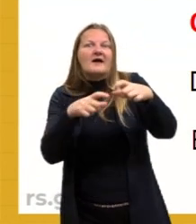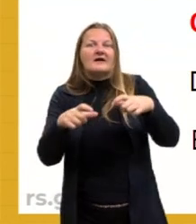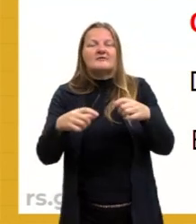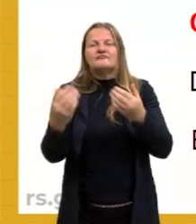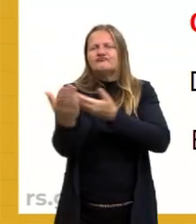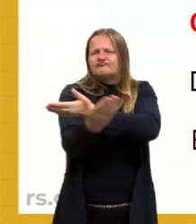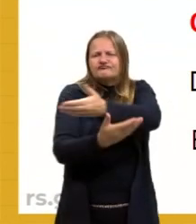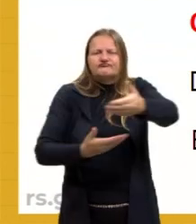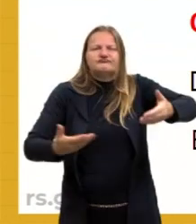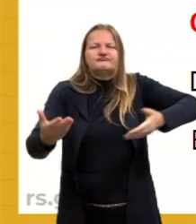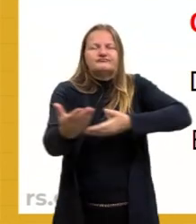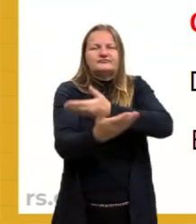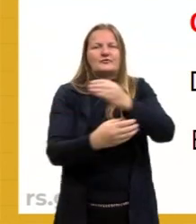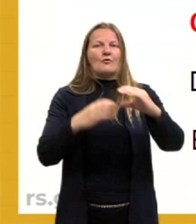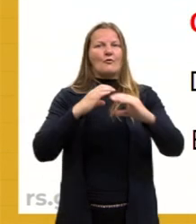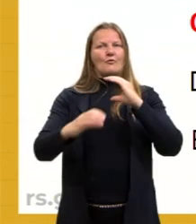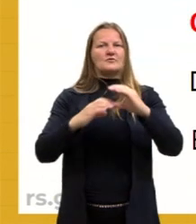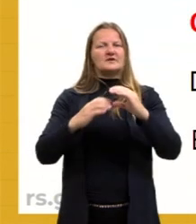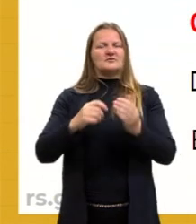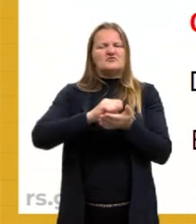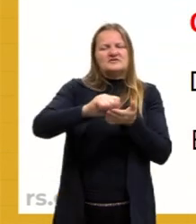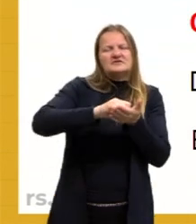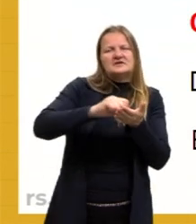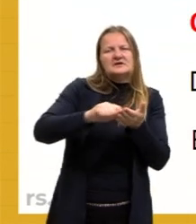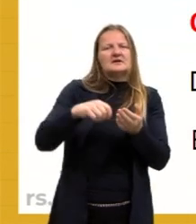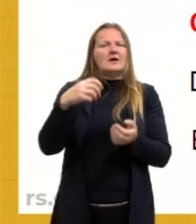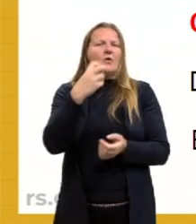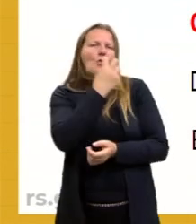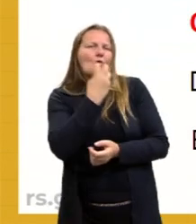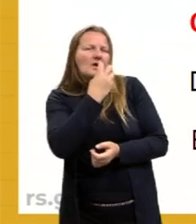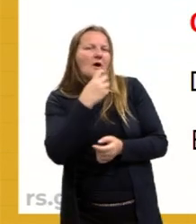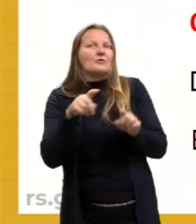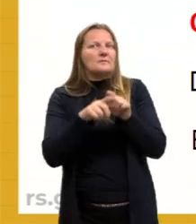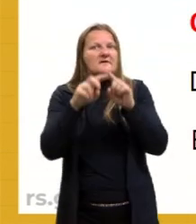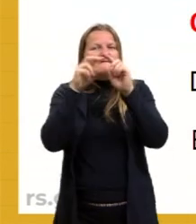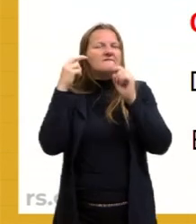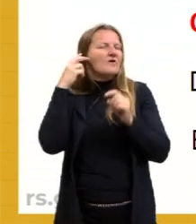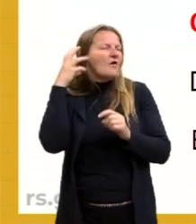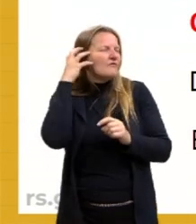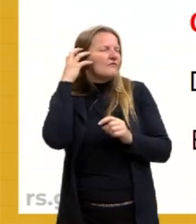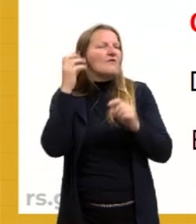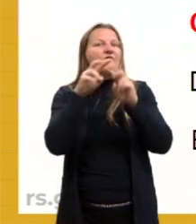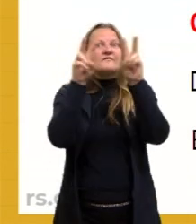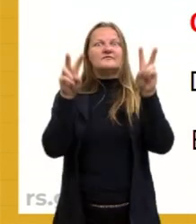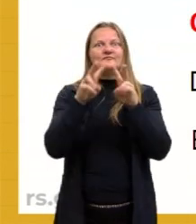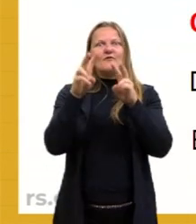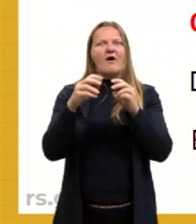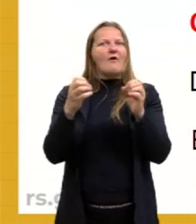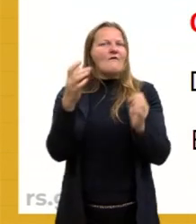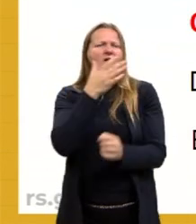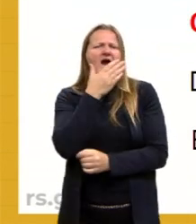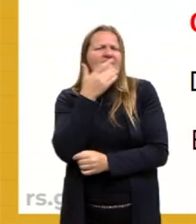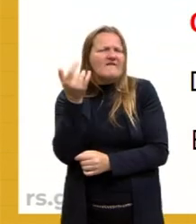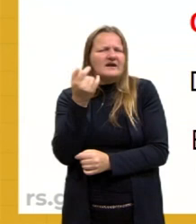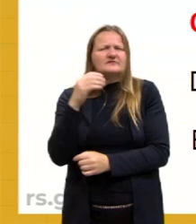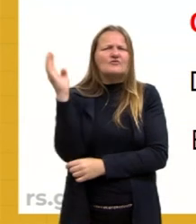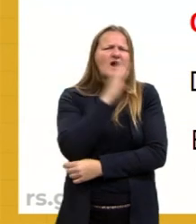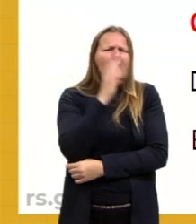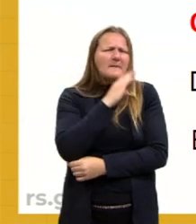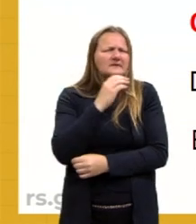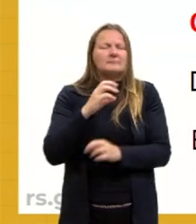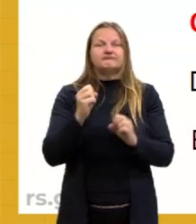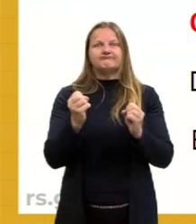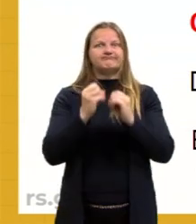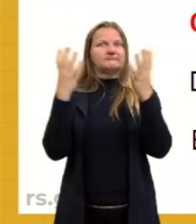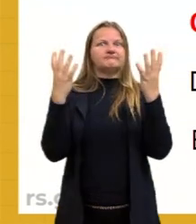vai transformar Nossa comunicação seja escrita moral ou áudio visual numa coisa muito mais rápida e fácil e